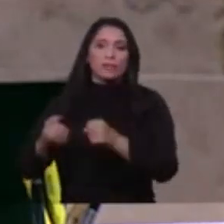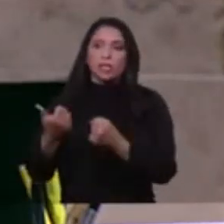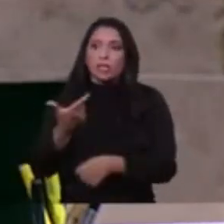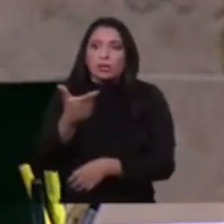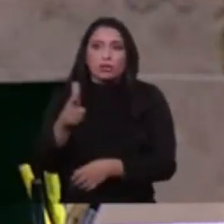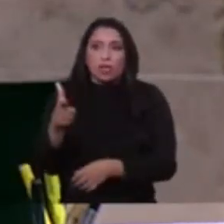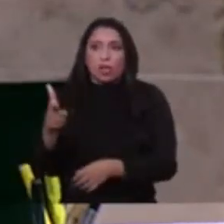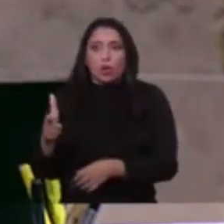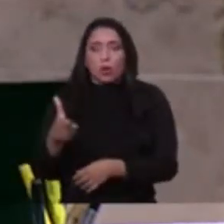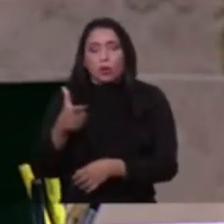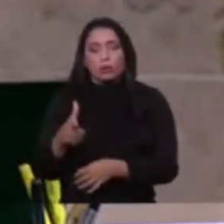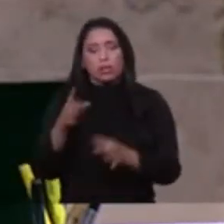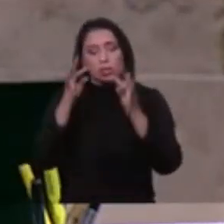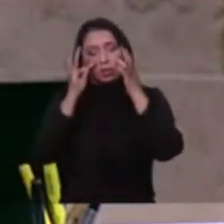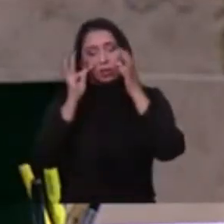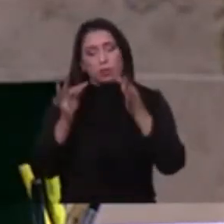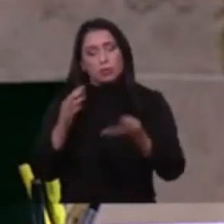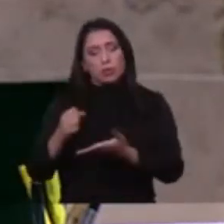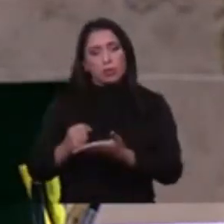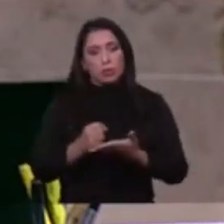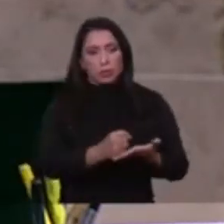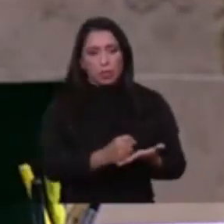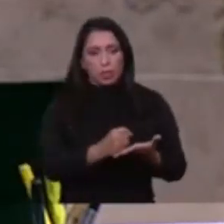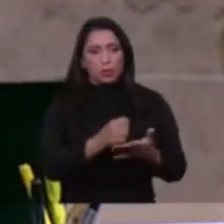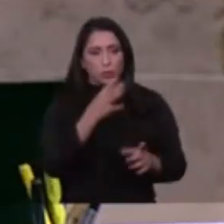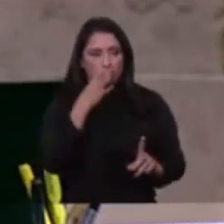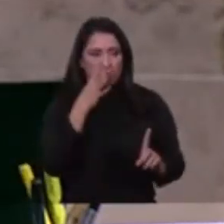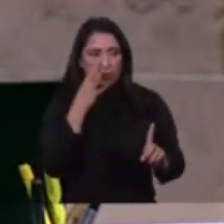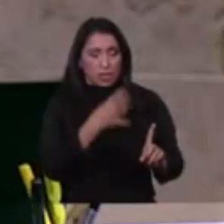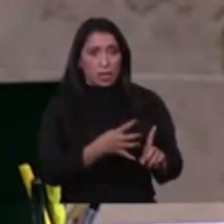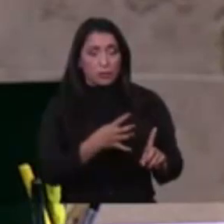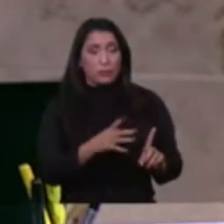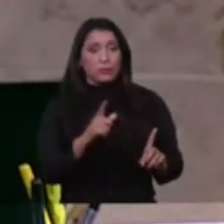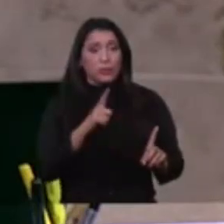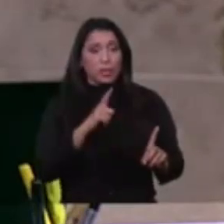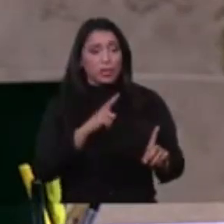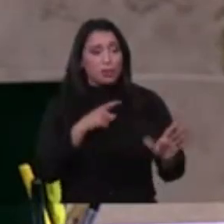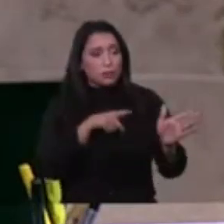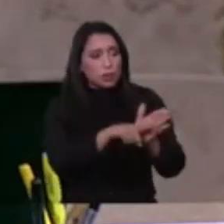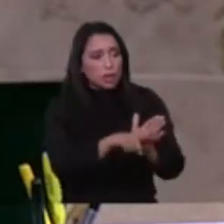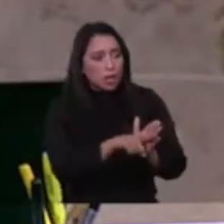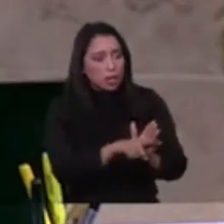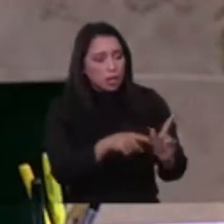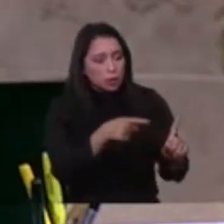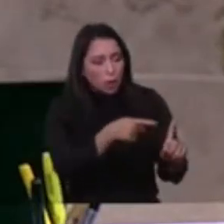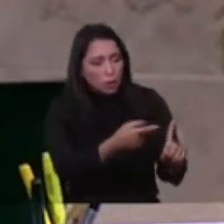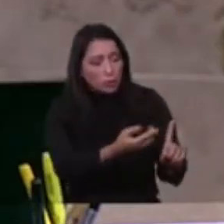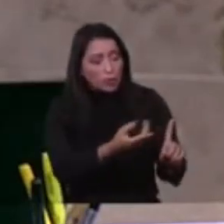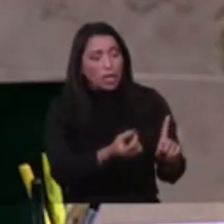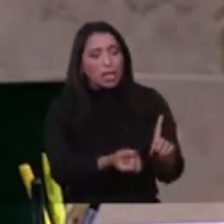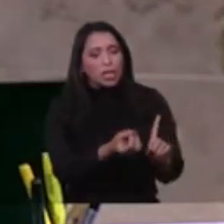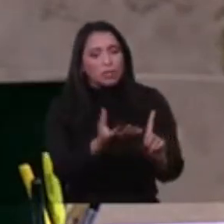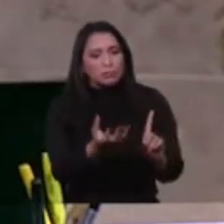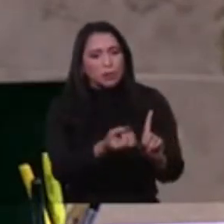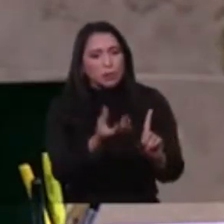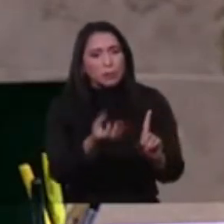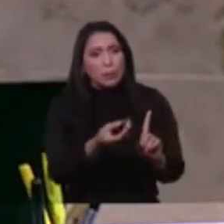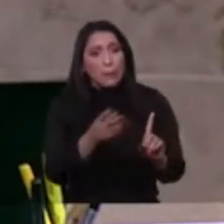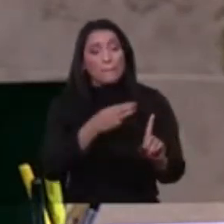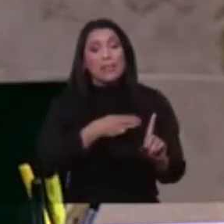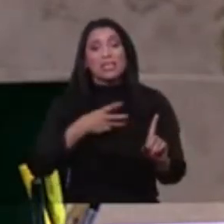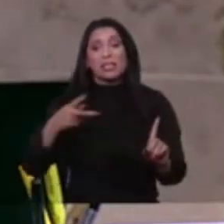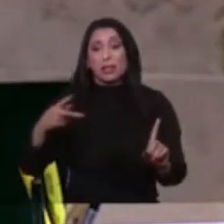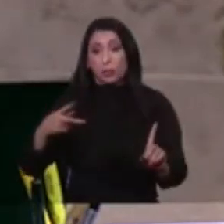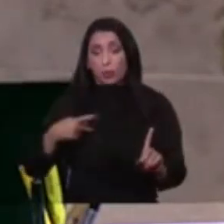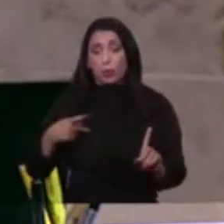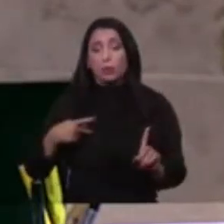em favor do acusado, e realizado o interrogatório do réu, foram apresentadas alegações finais pelo Ministério